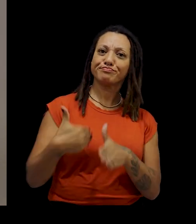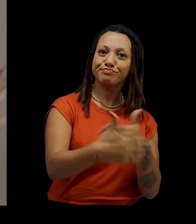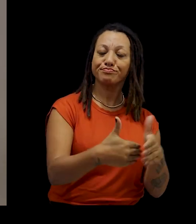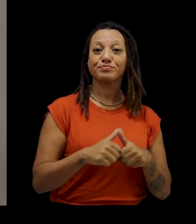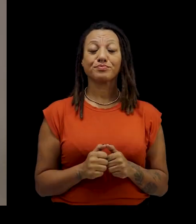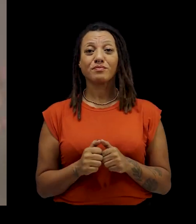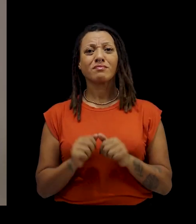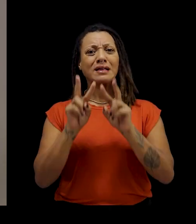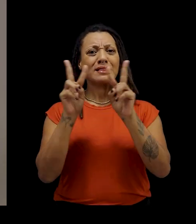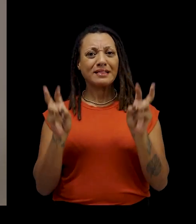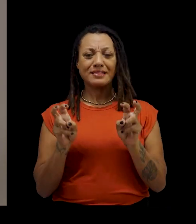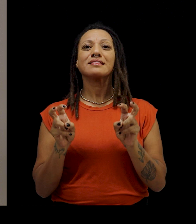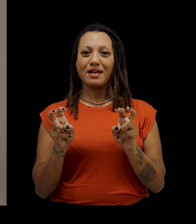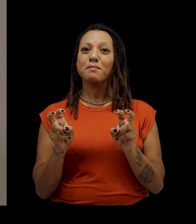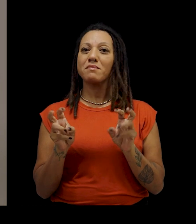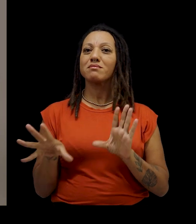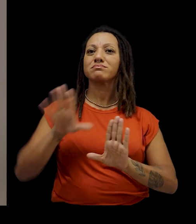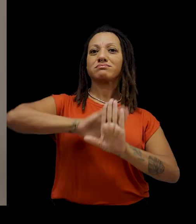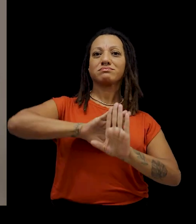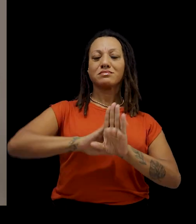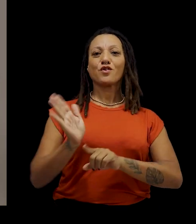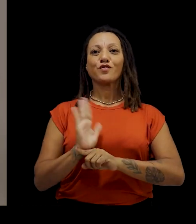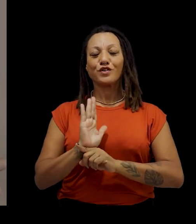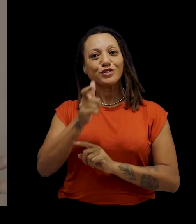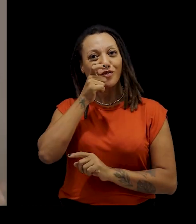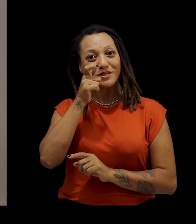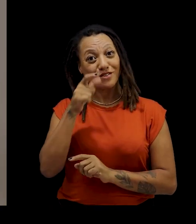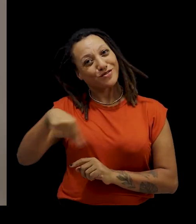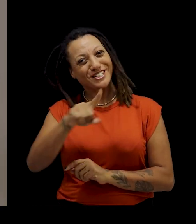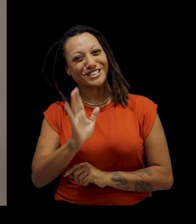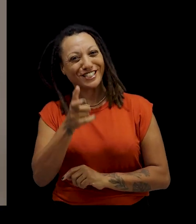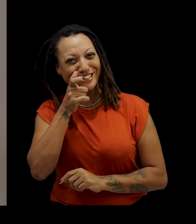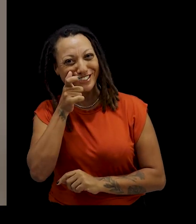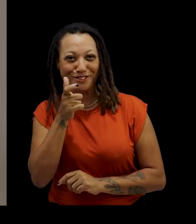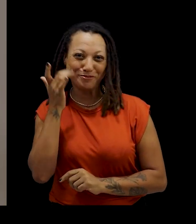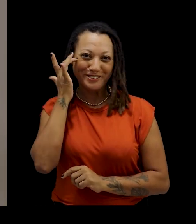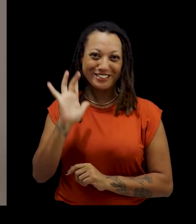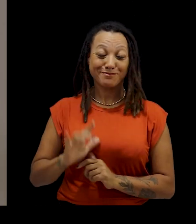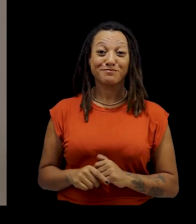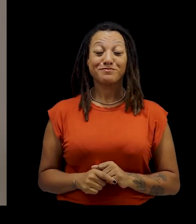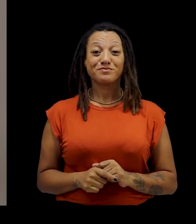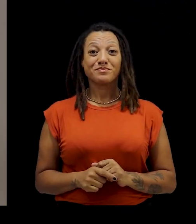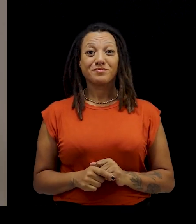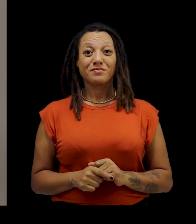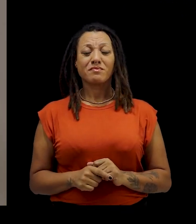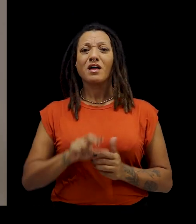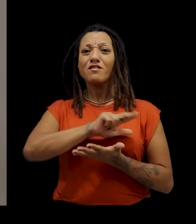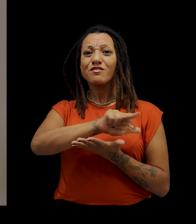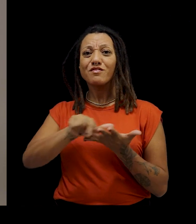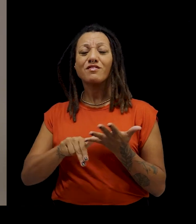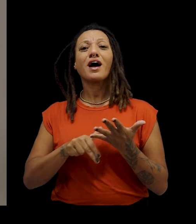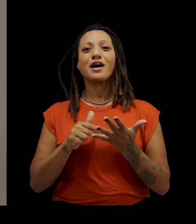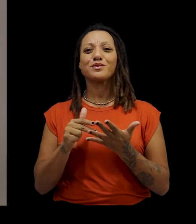Que são coisas que estão de fundo nos vídeos que a gente vai ver aqui, ou que vocês já viram, não sei. Se essa série de